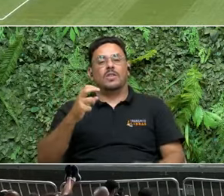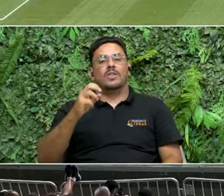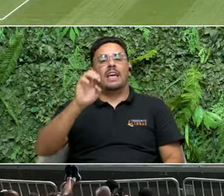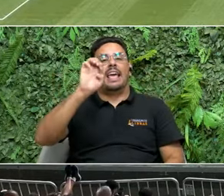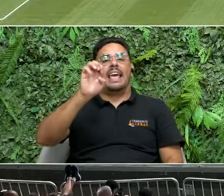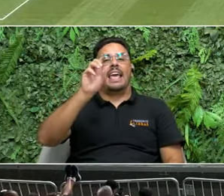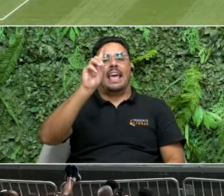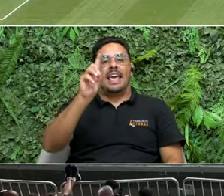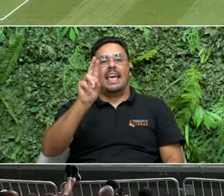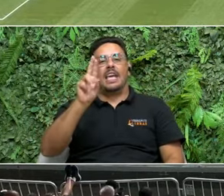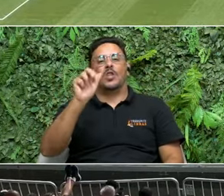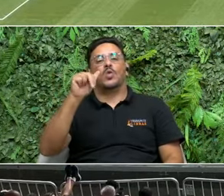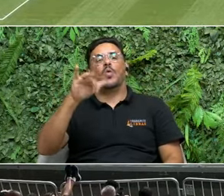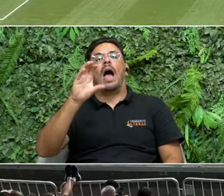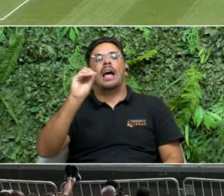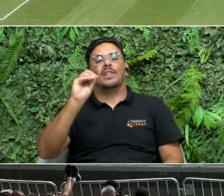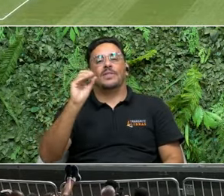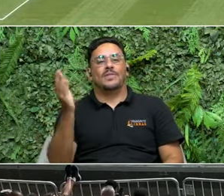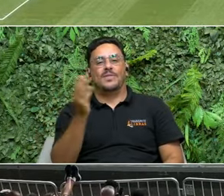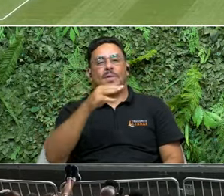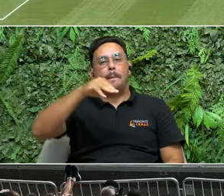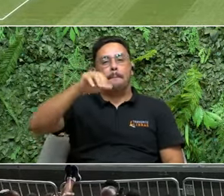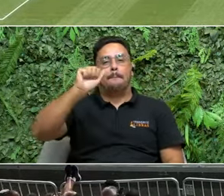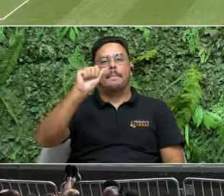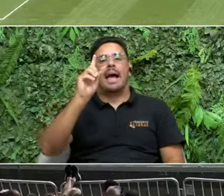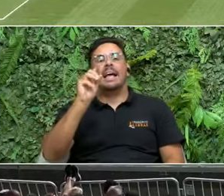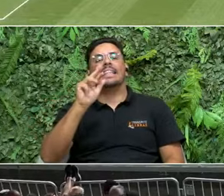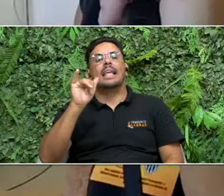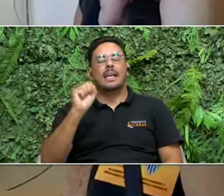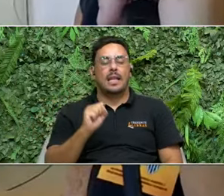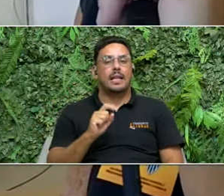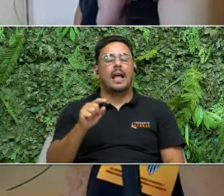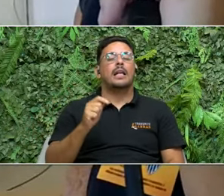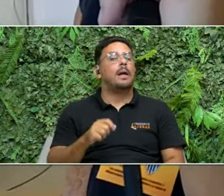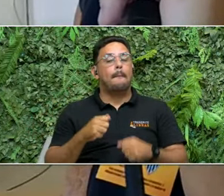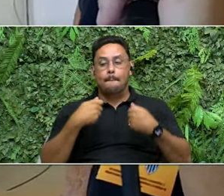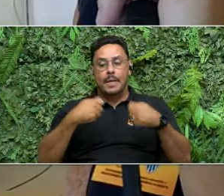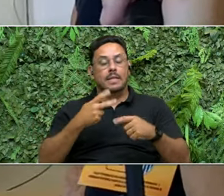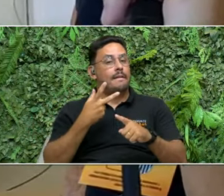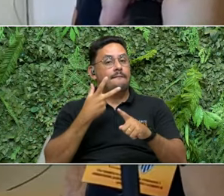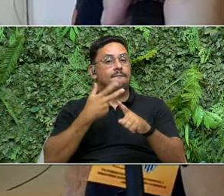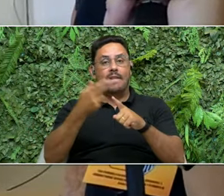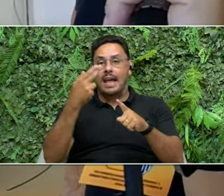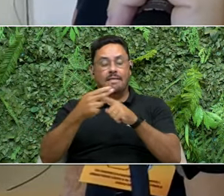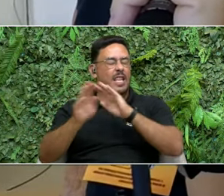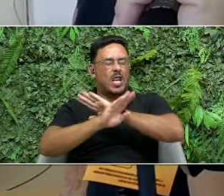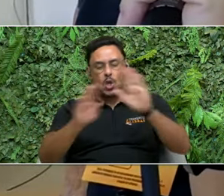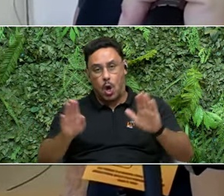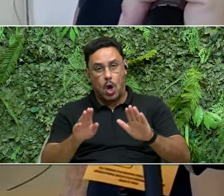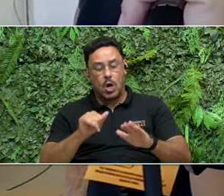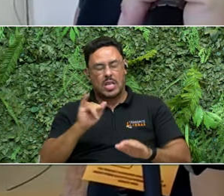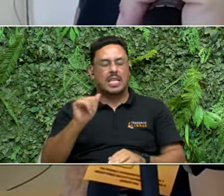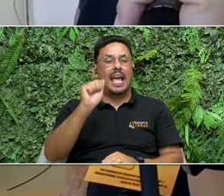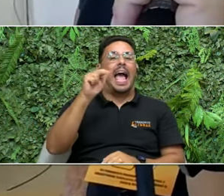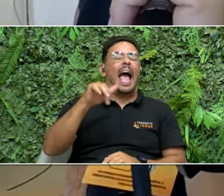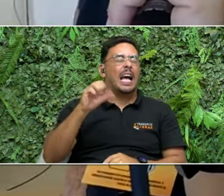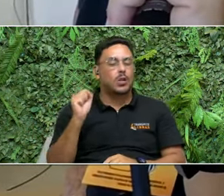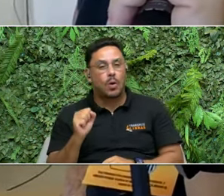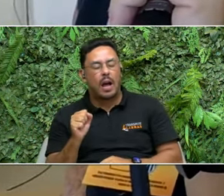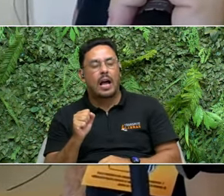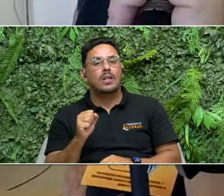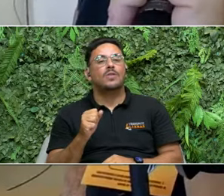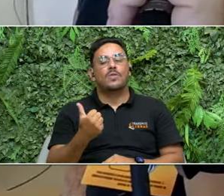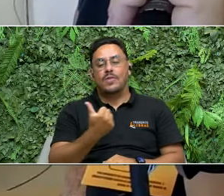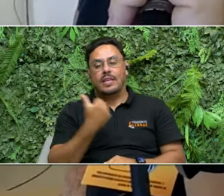dentro madeira só vale a Vitória senão Adroaldo Guilherme não vem de carona